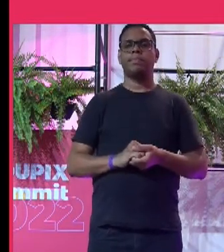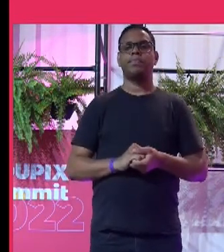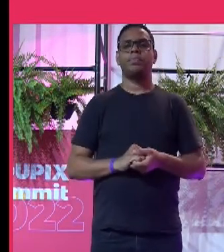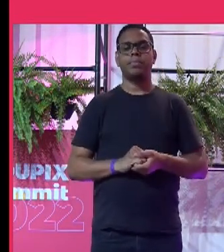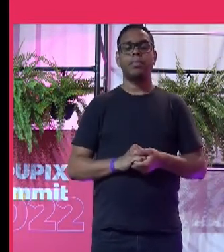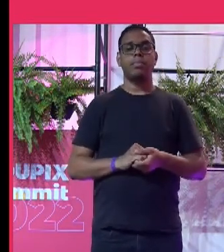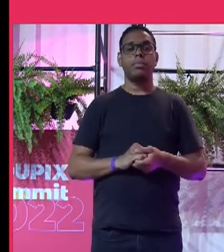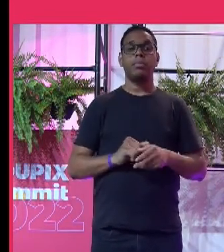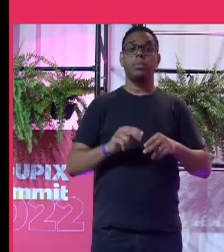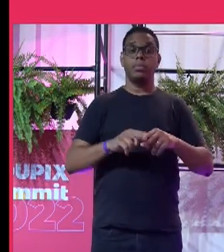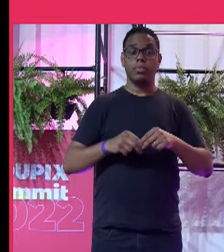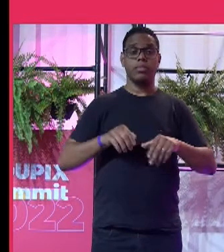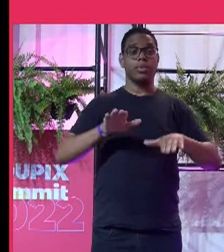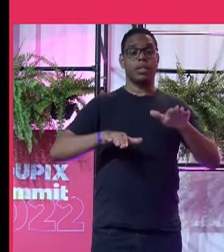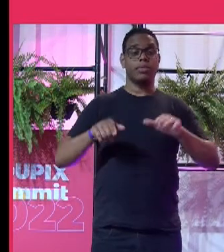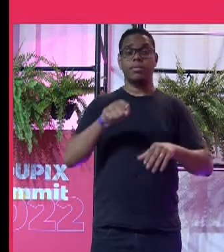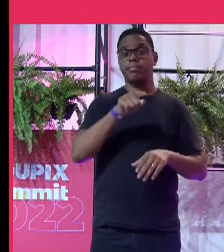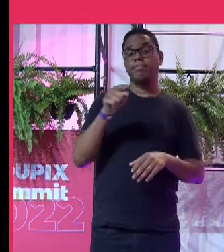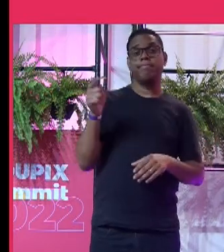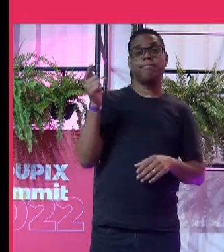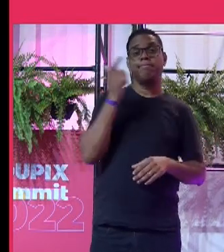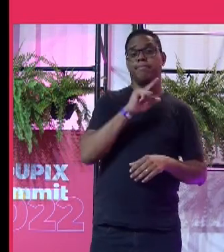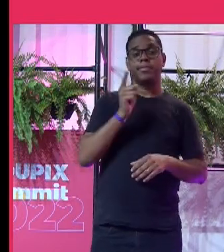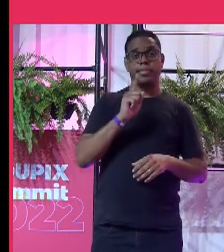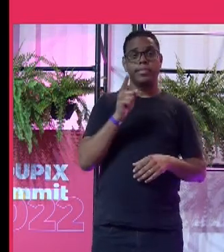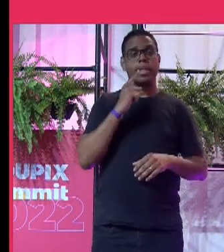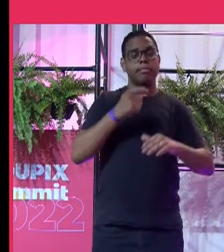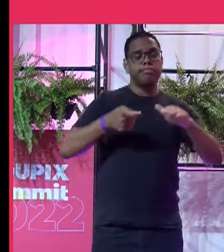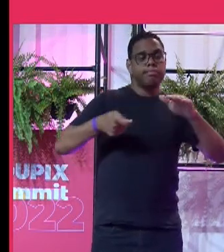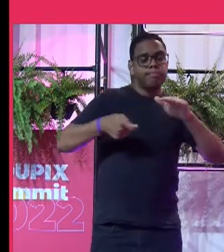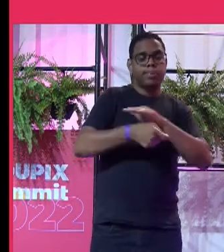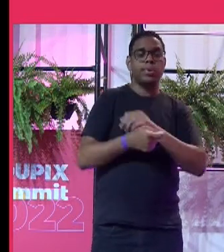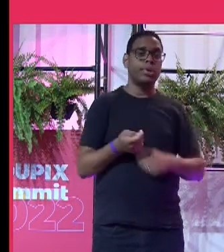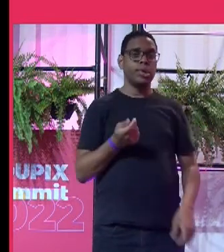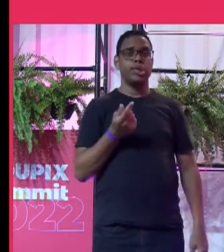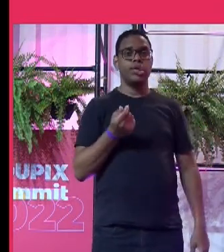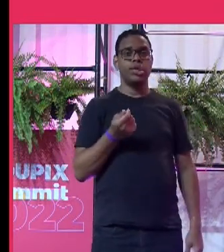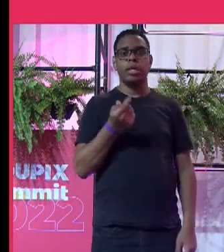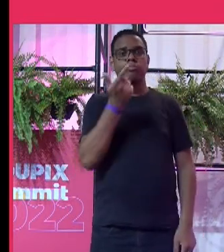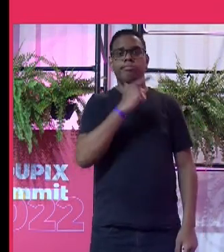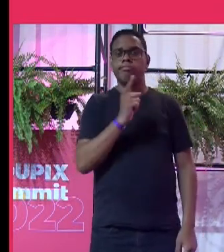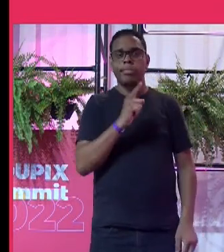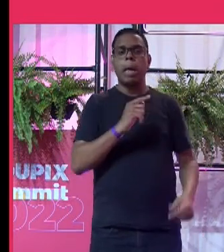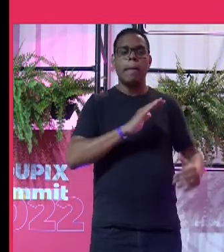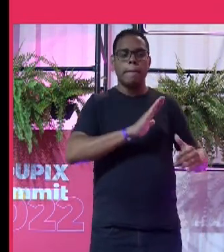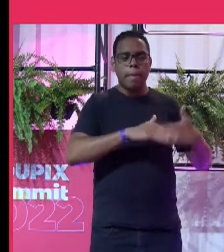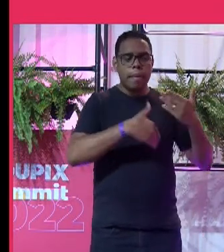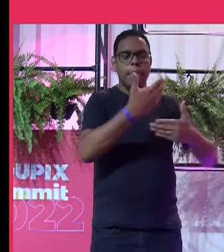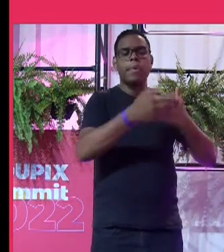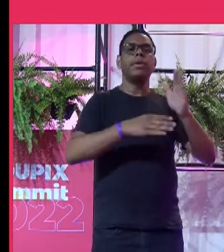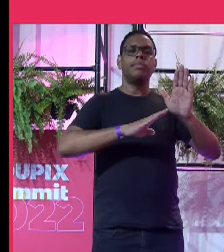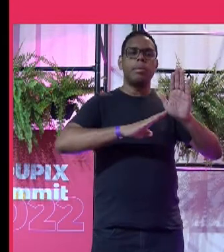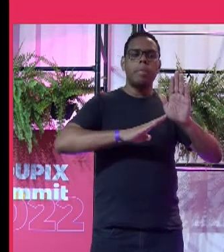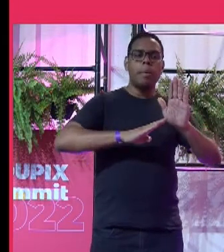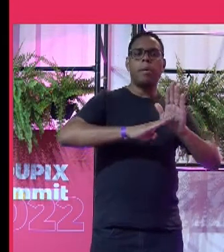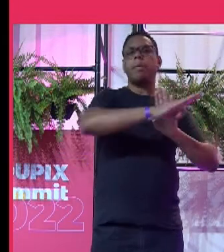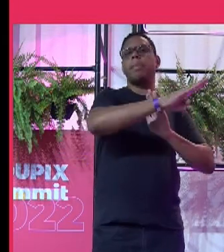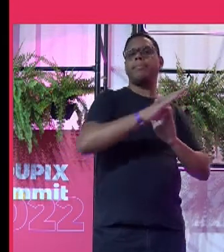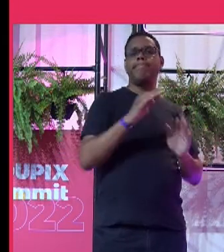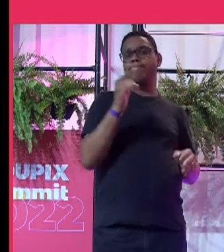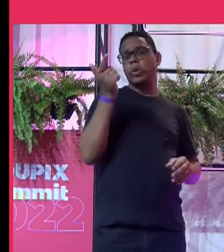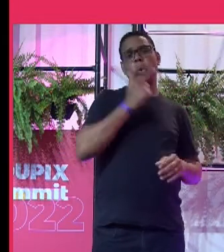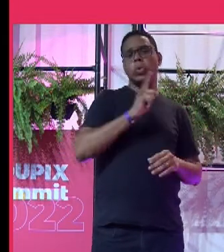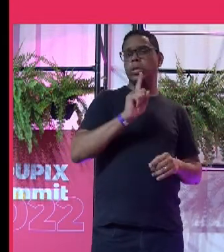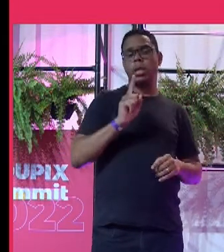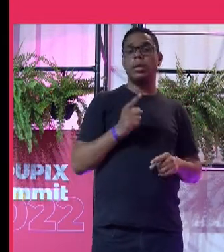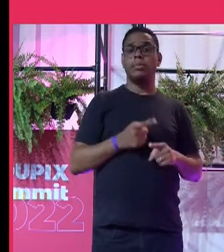isso, muitas vezes vocês não conseguem investir o dinheiro que vocês precisam para elevar essa marca para o próximo patamar.